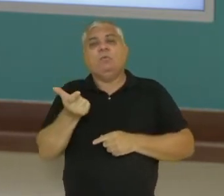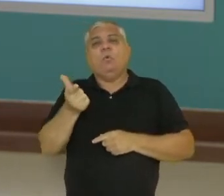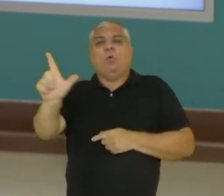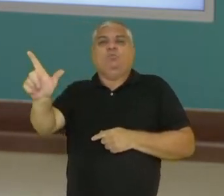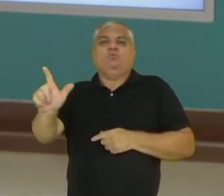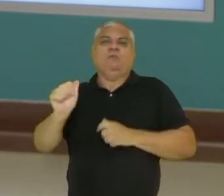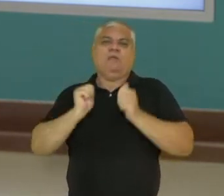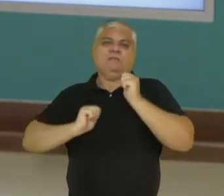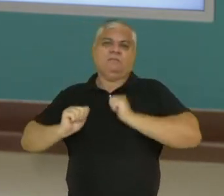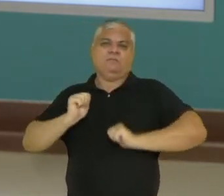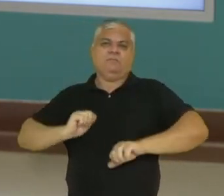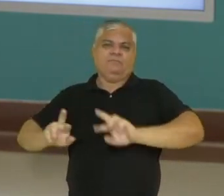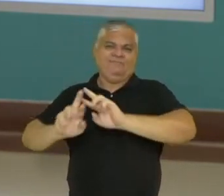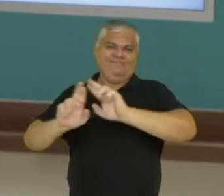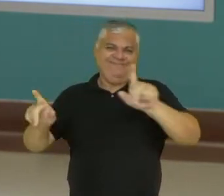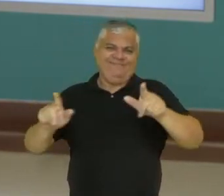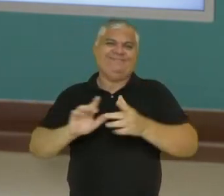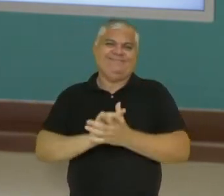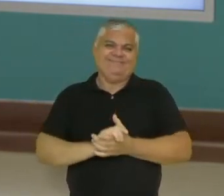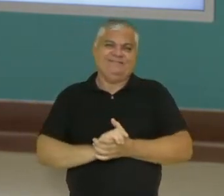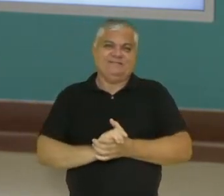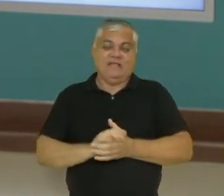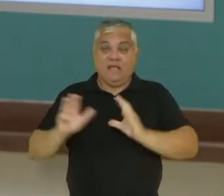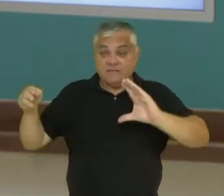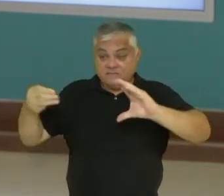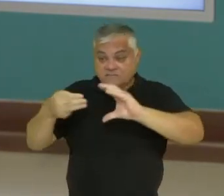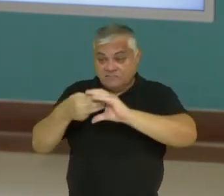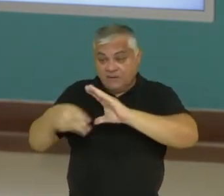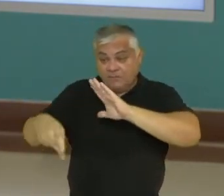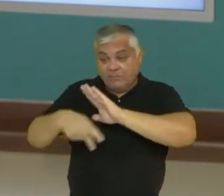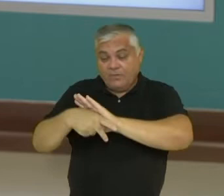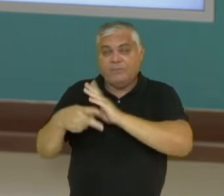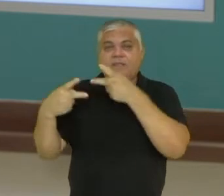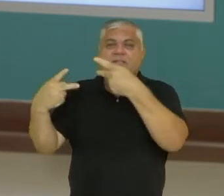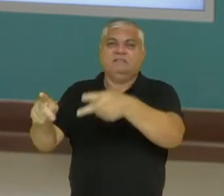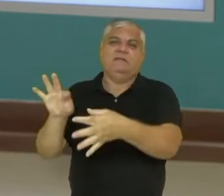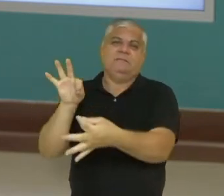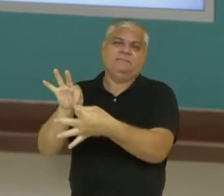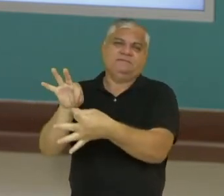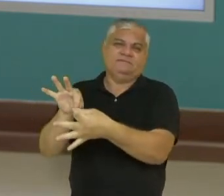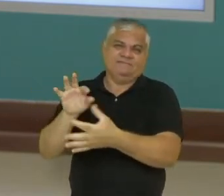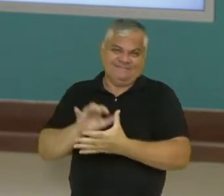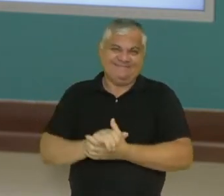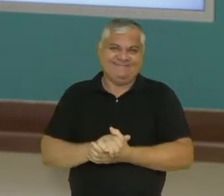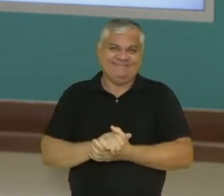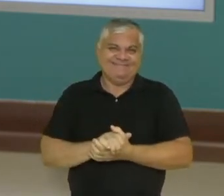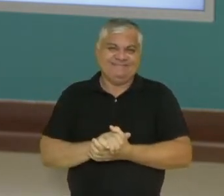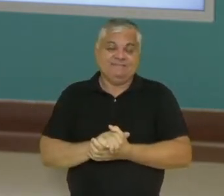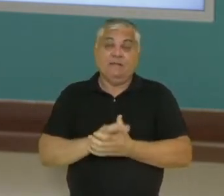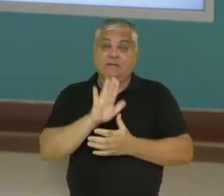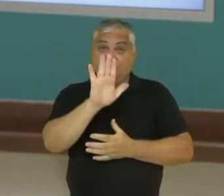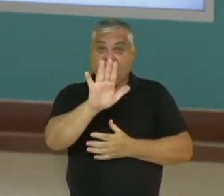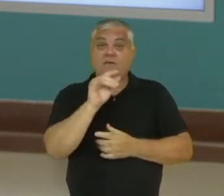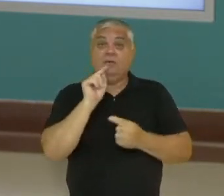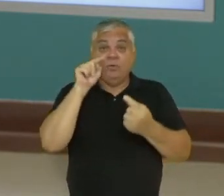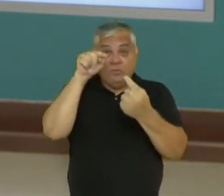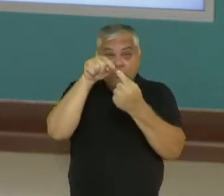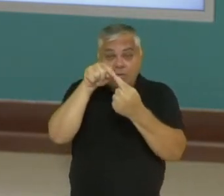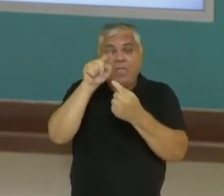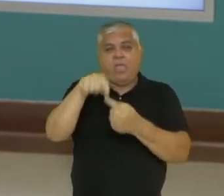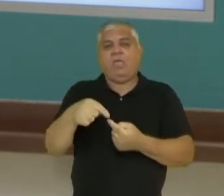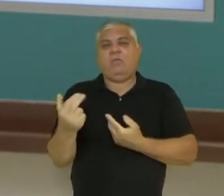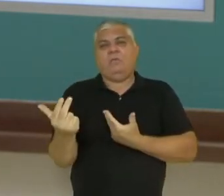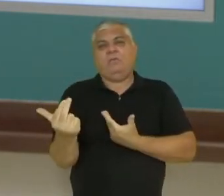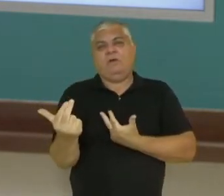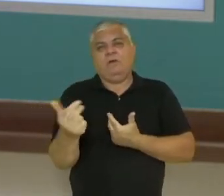anatomia, né? E as suas células são específicas, peculiares da sua espécie. Mas a função é a